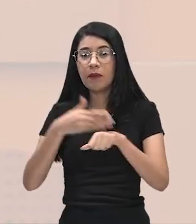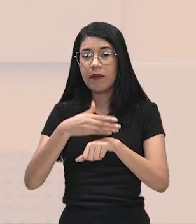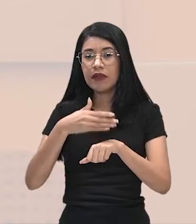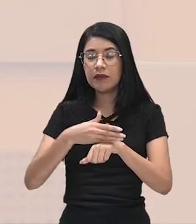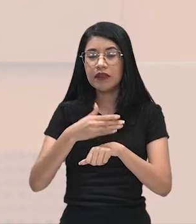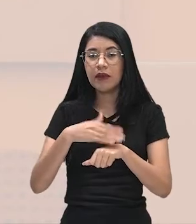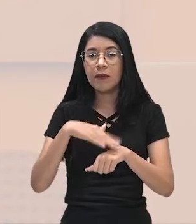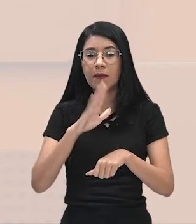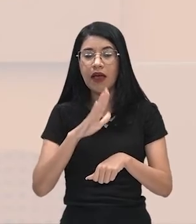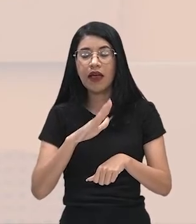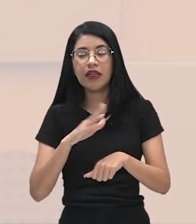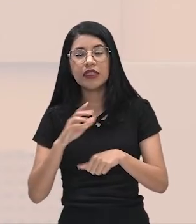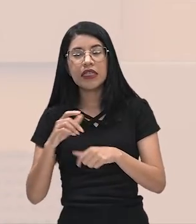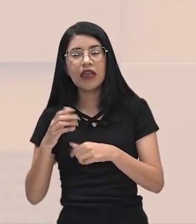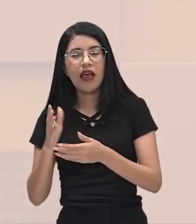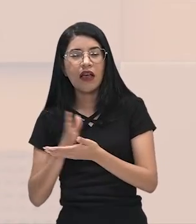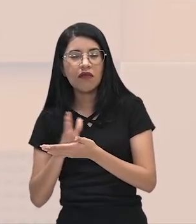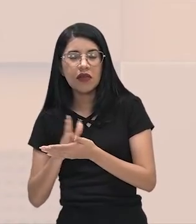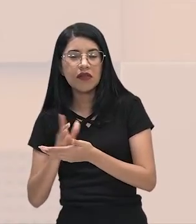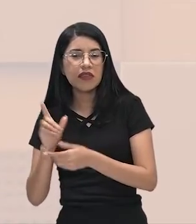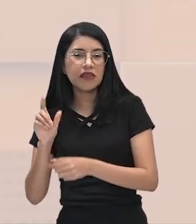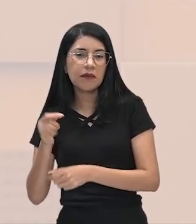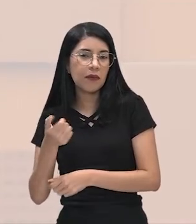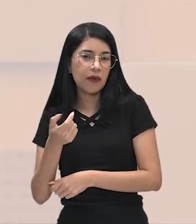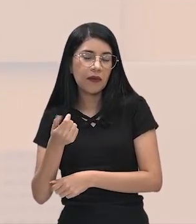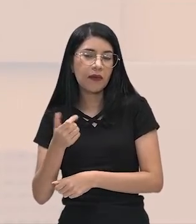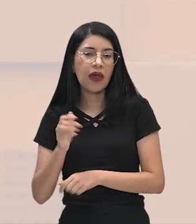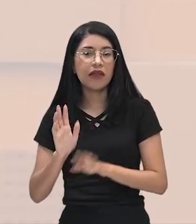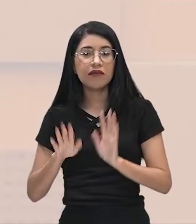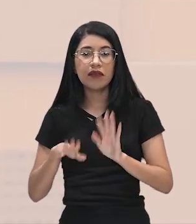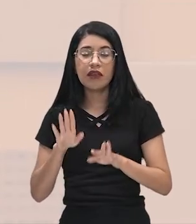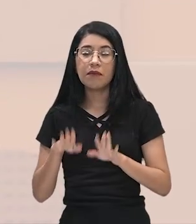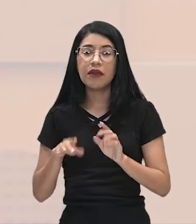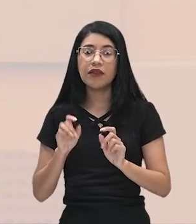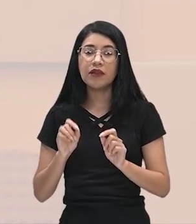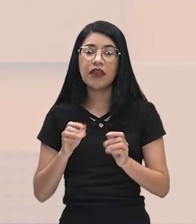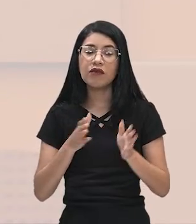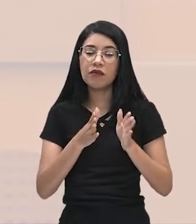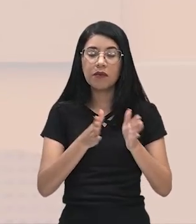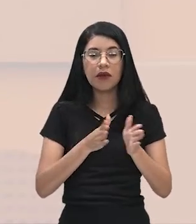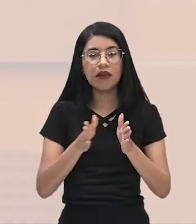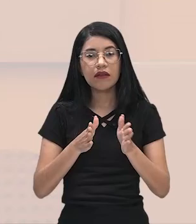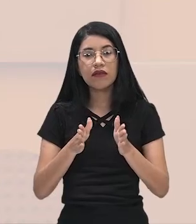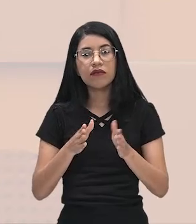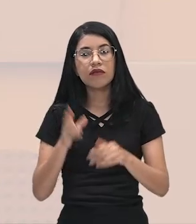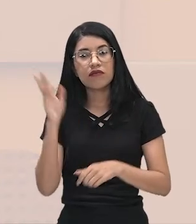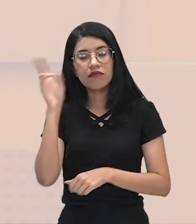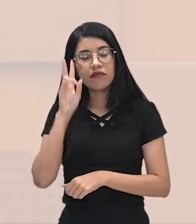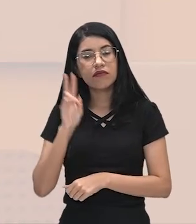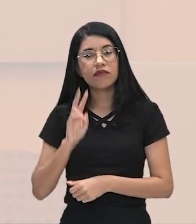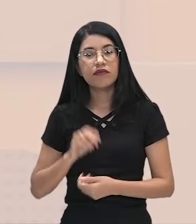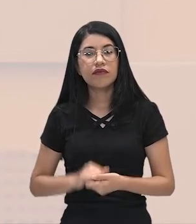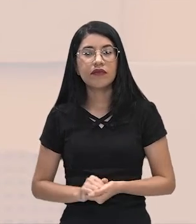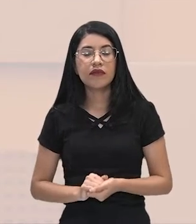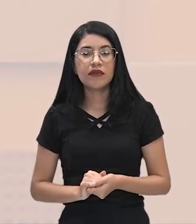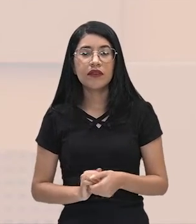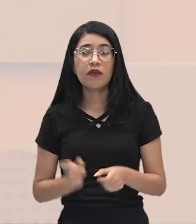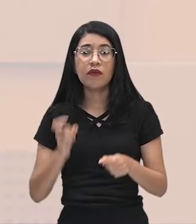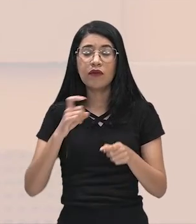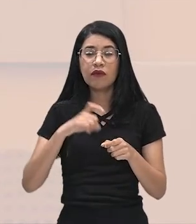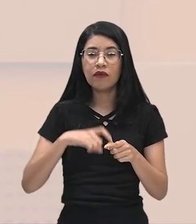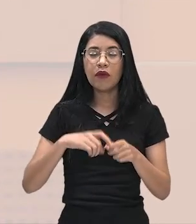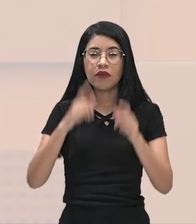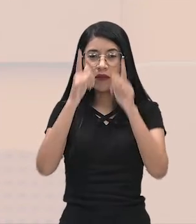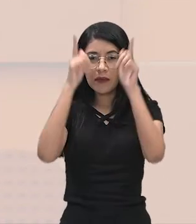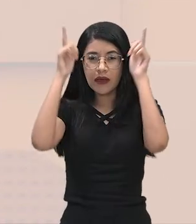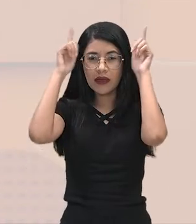determinados momentos maiores, outras menores. Isso varia muito de cada tempo, tá bom? Vamos voltar lá para a Grécia para a gente entender